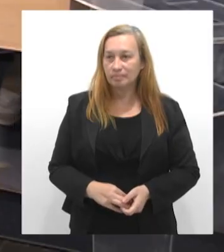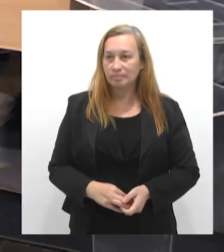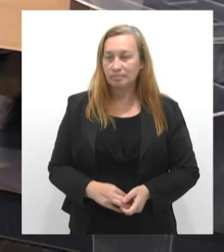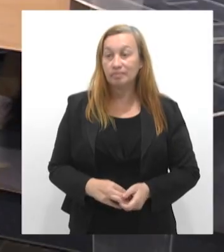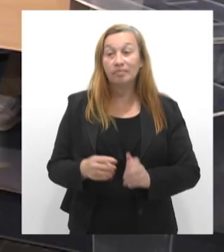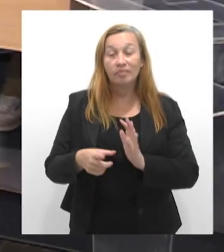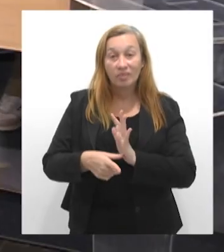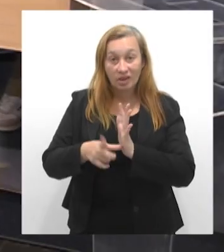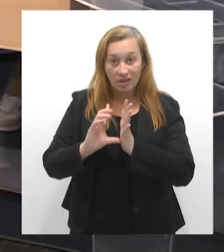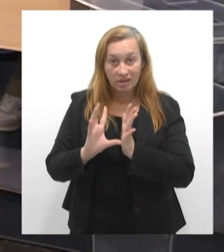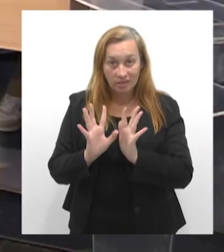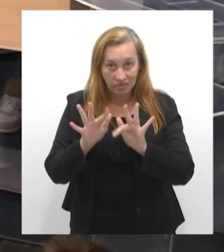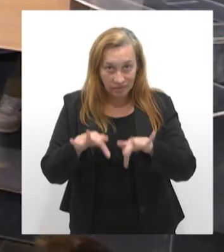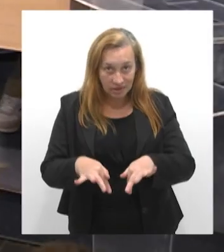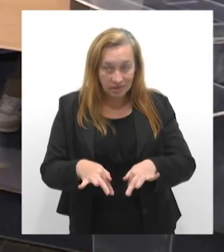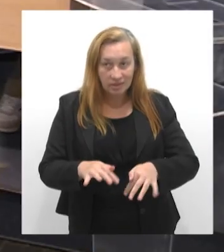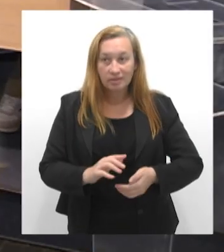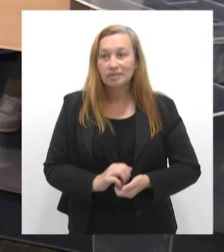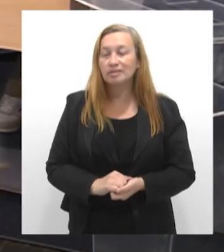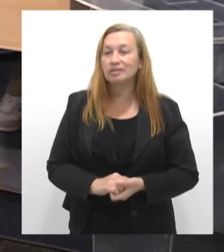Antes de encerrar,